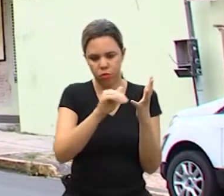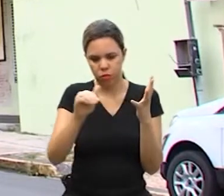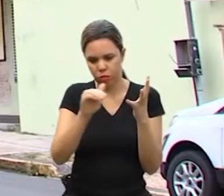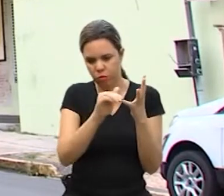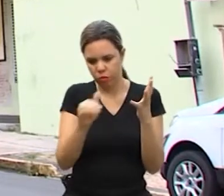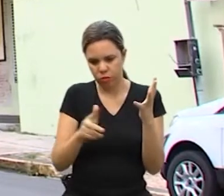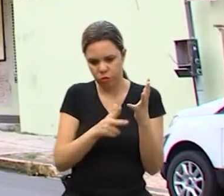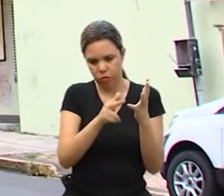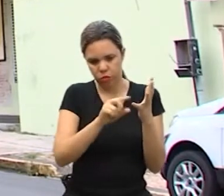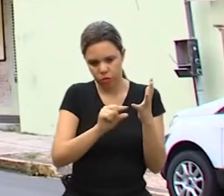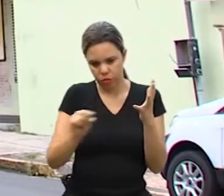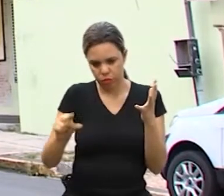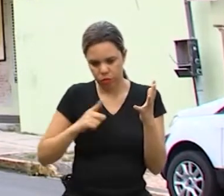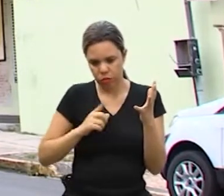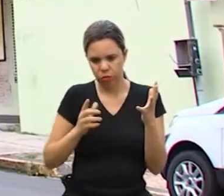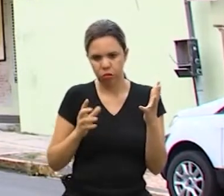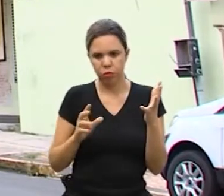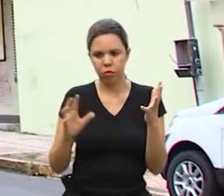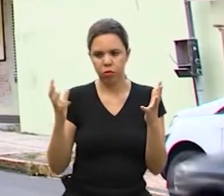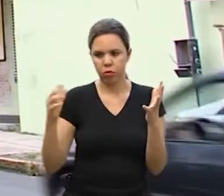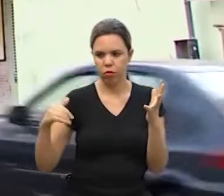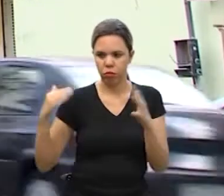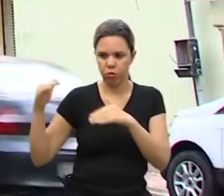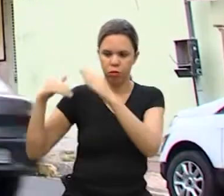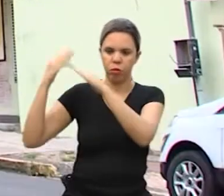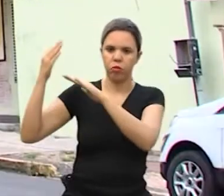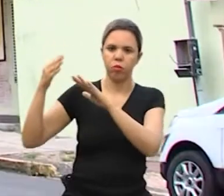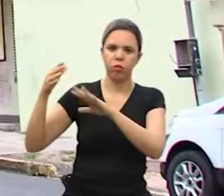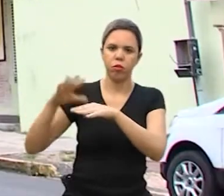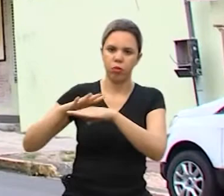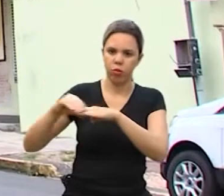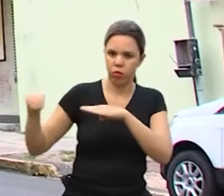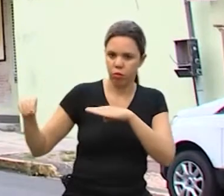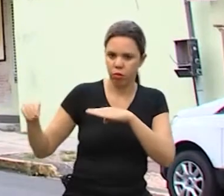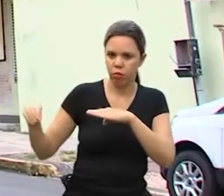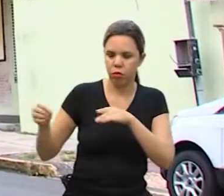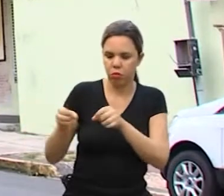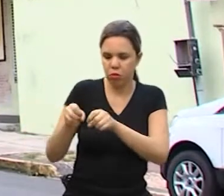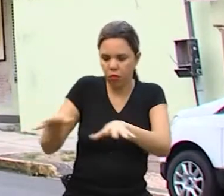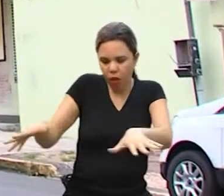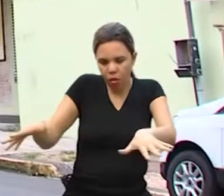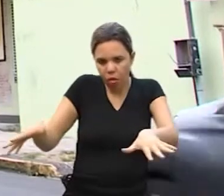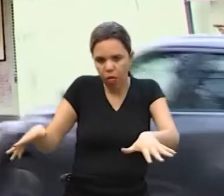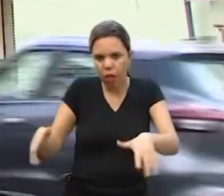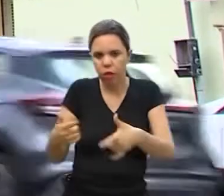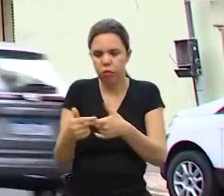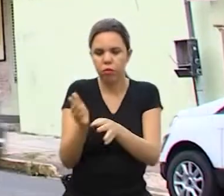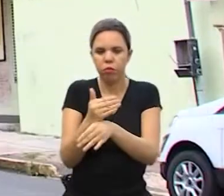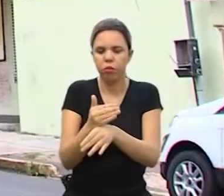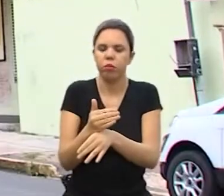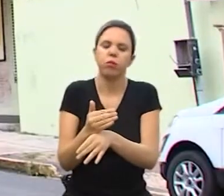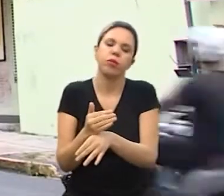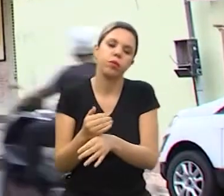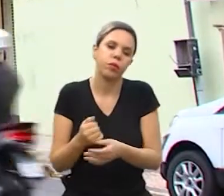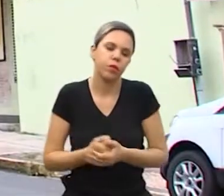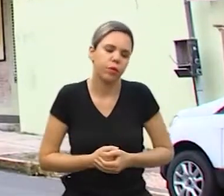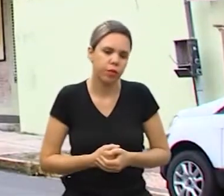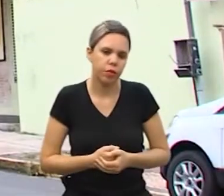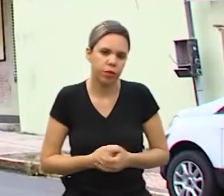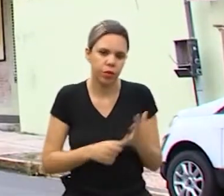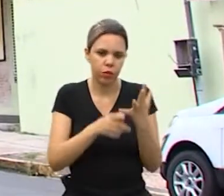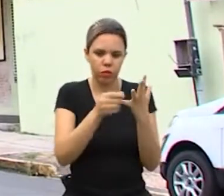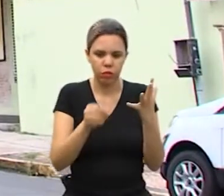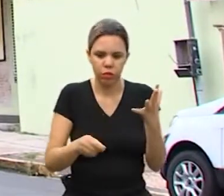né? A bainha, para que a árvore consiga se cicatrizar e ela não solte os galhos, que chamam epicônio, que são